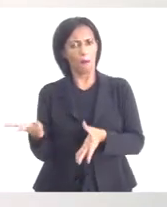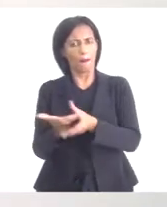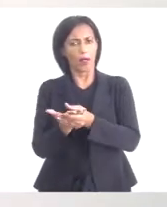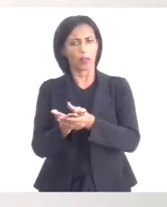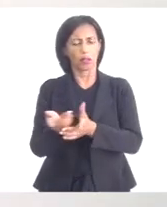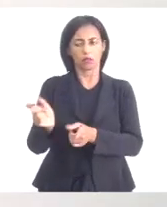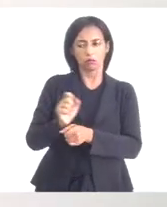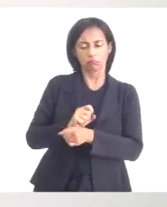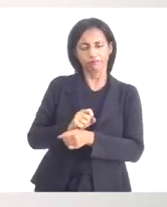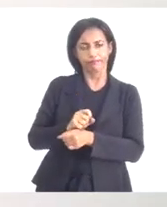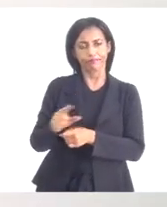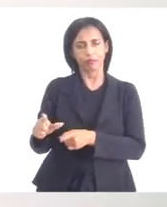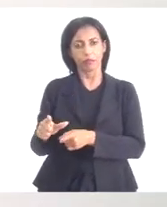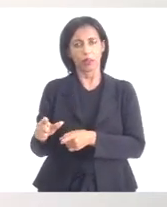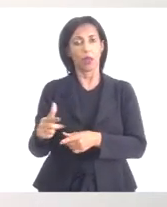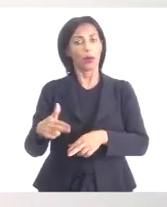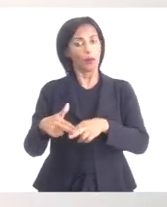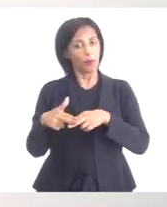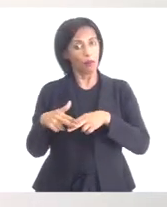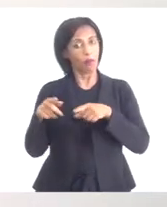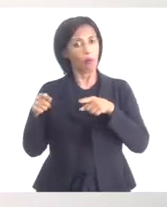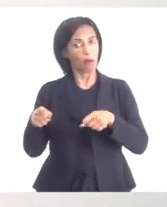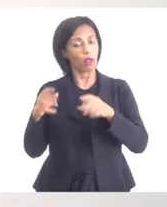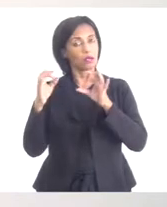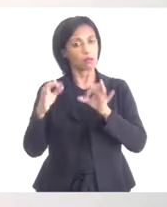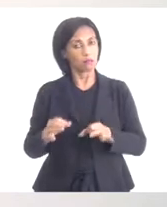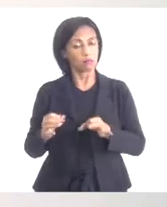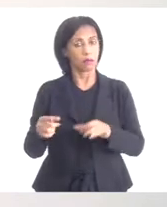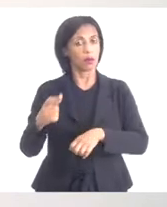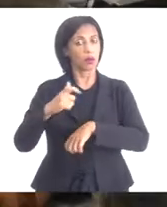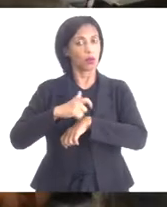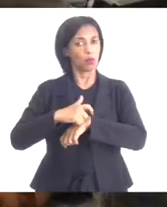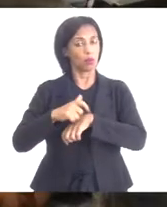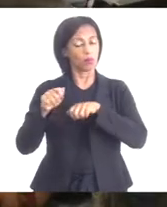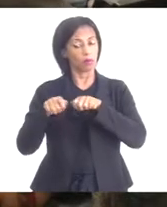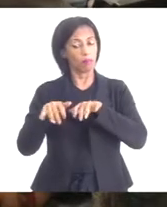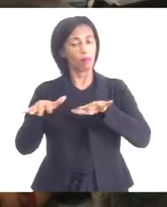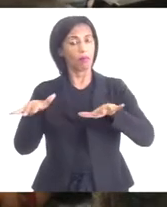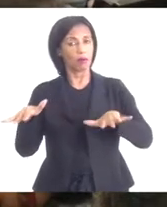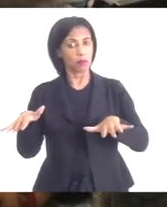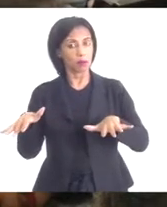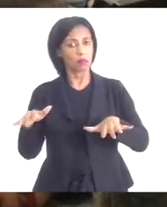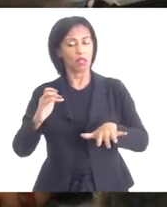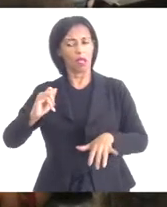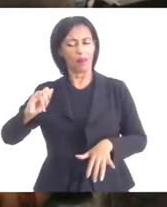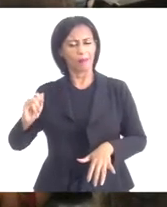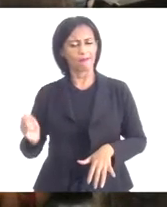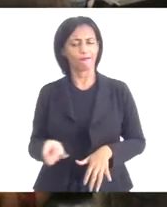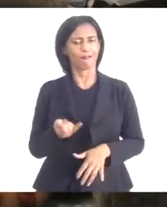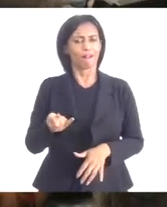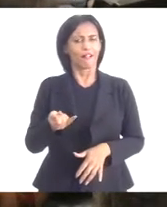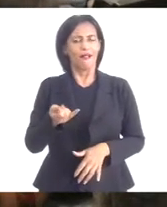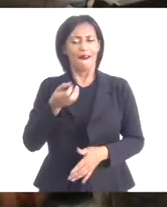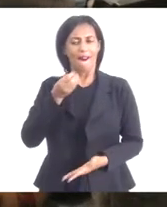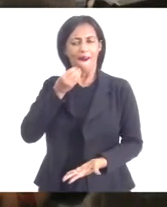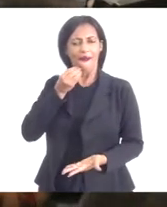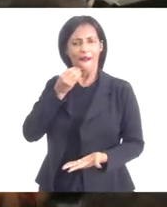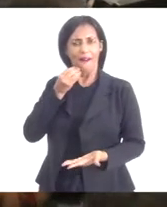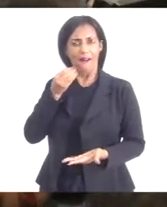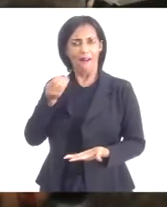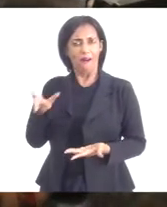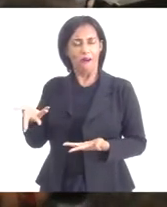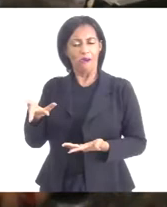de impeachment Por que exatamente no momento de pandemia aproveitou-se do lugar